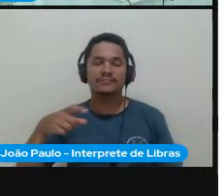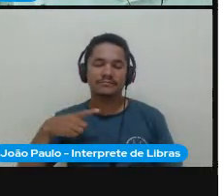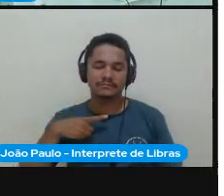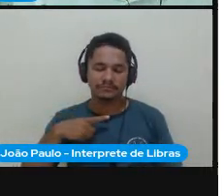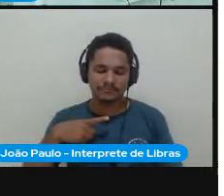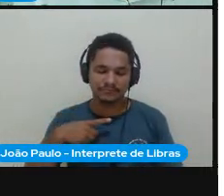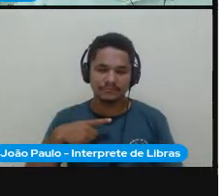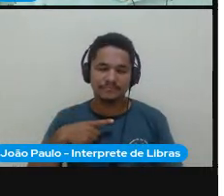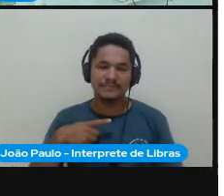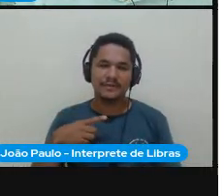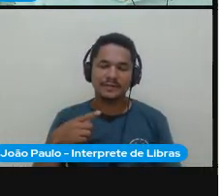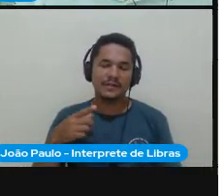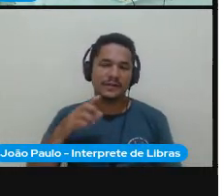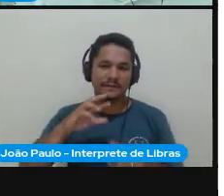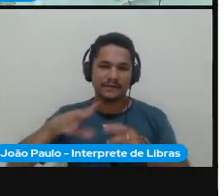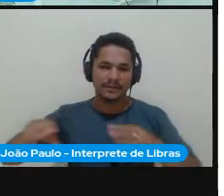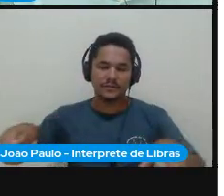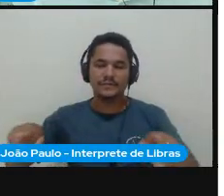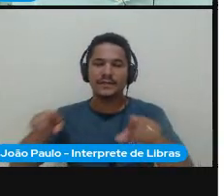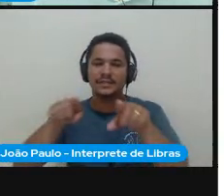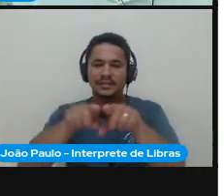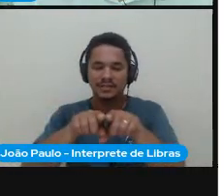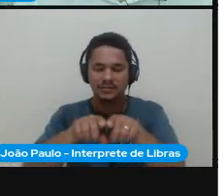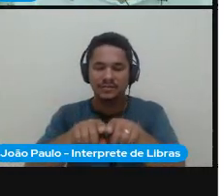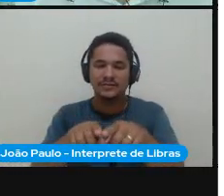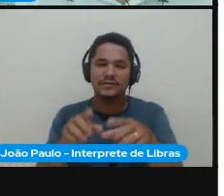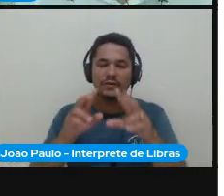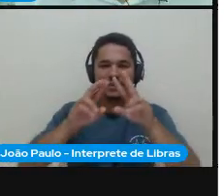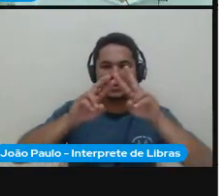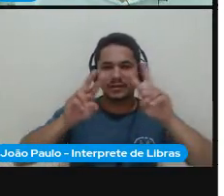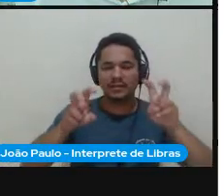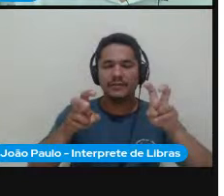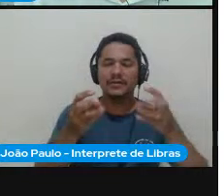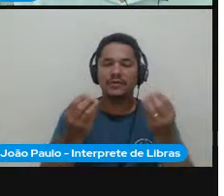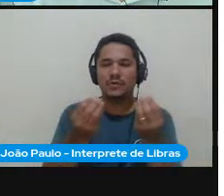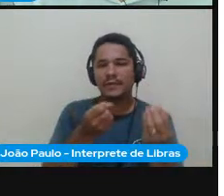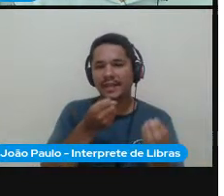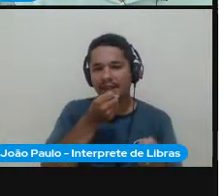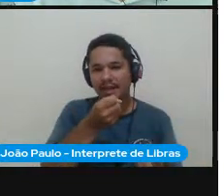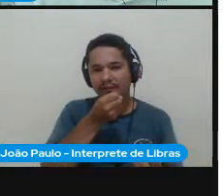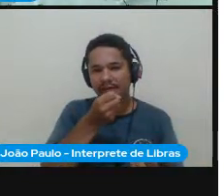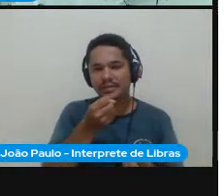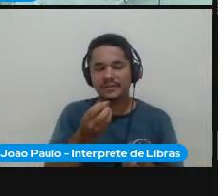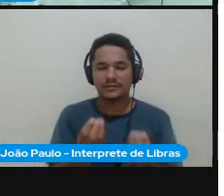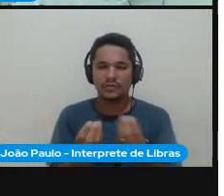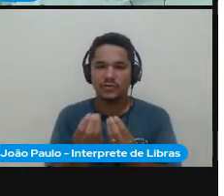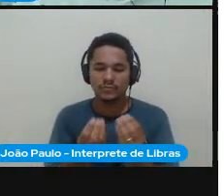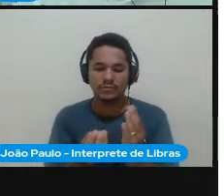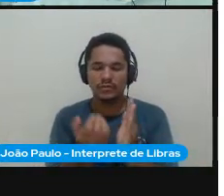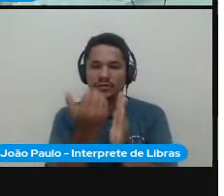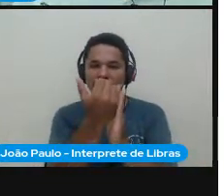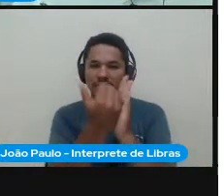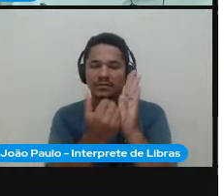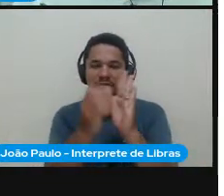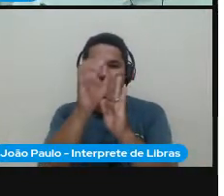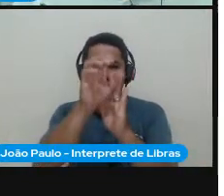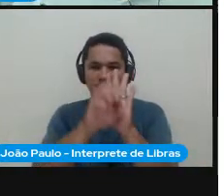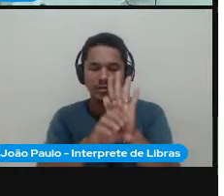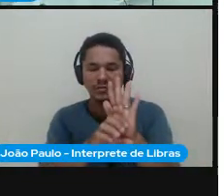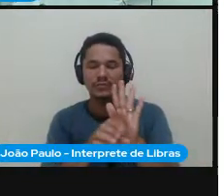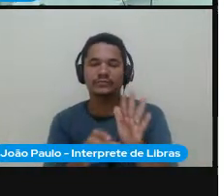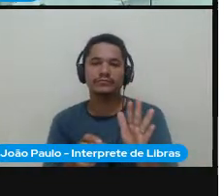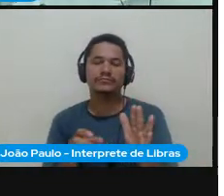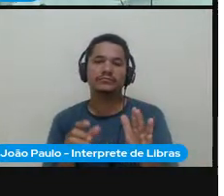presentes trazem essa temática de como se comportar numa entrevista, de como elaborar um currículo, e teremos também as